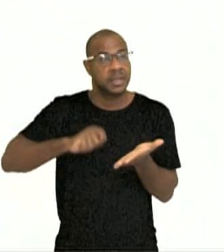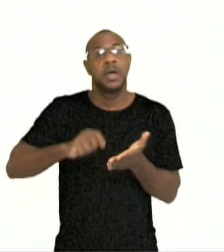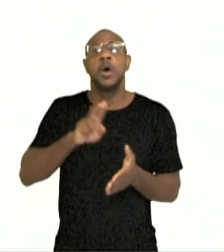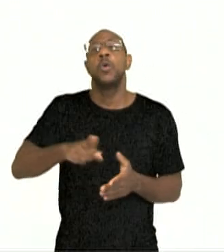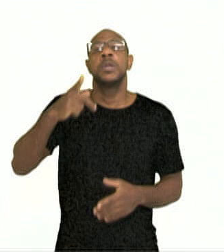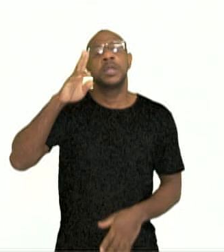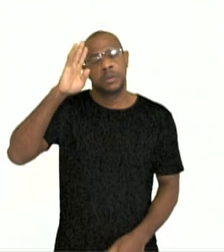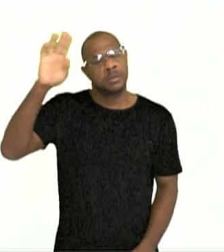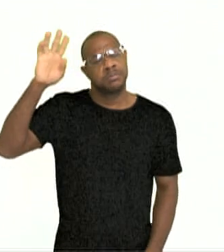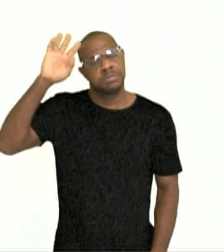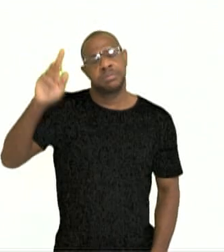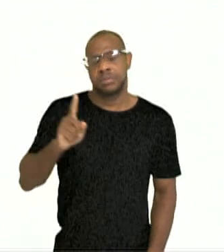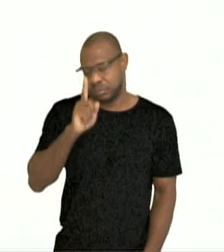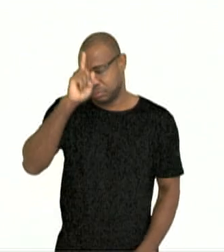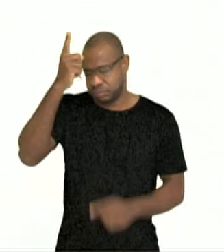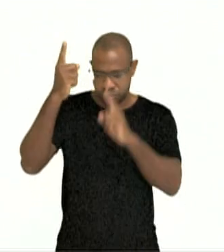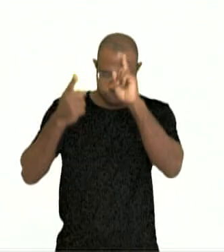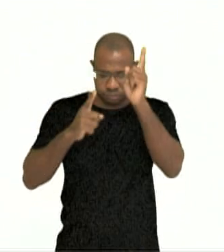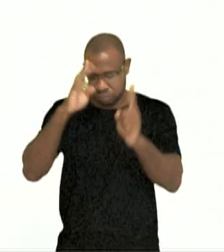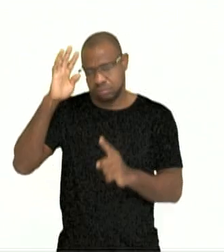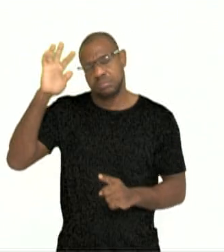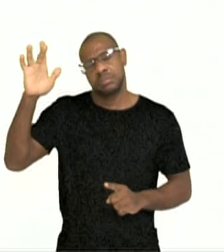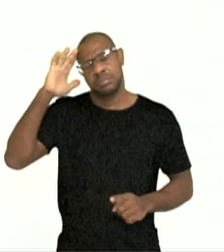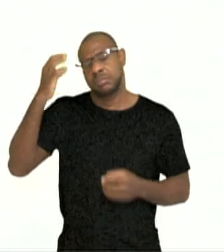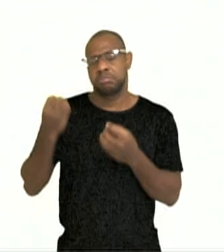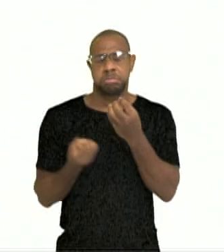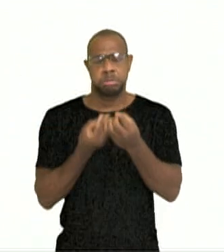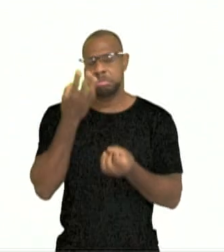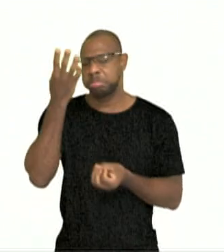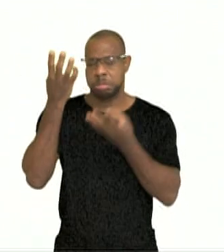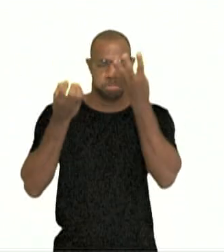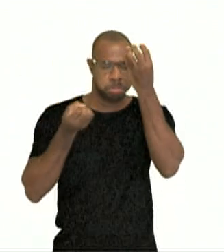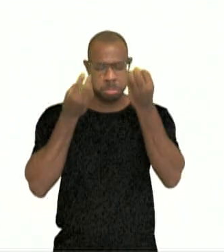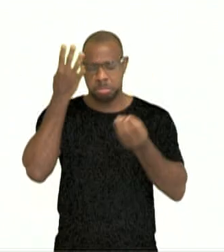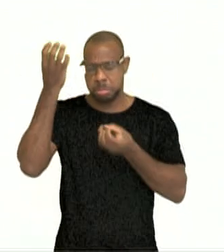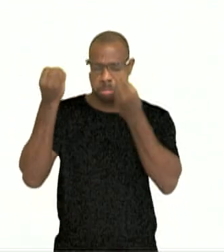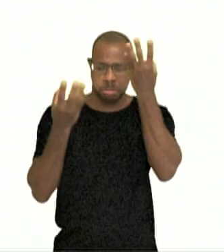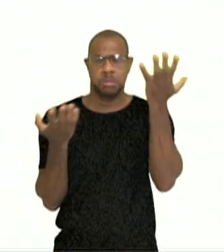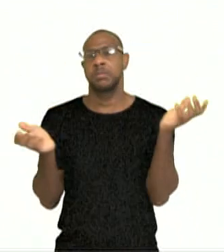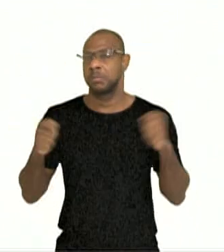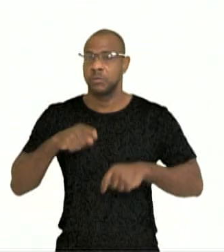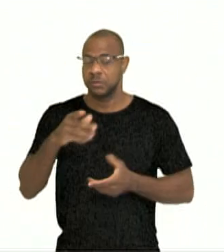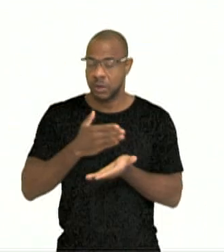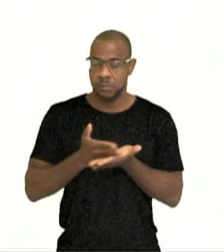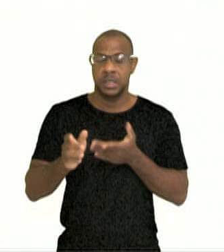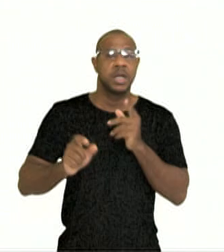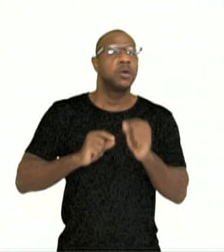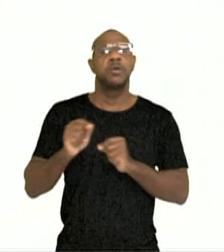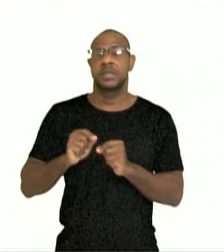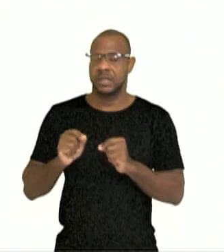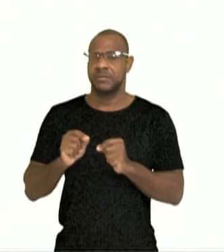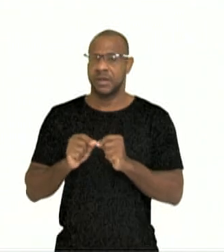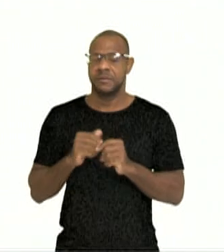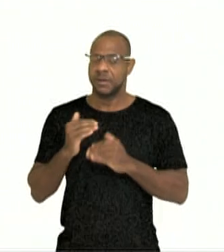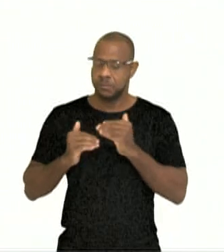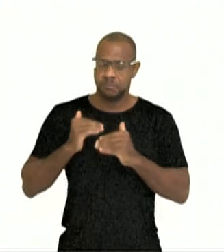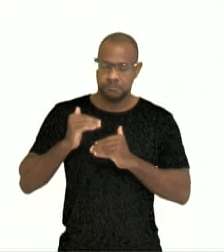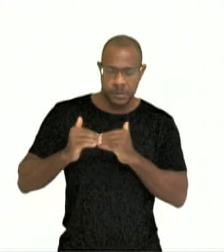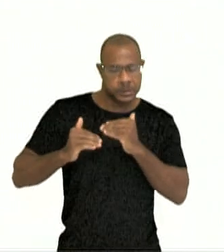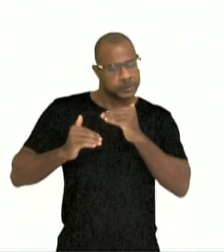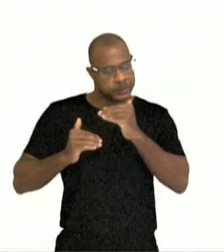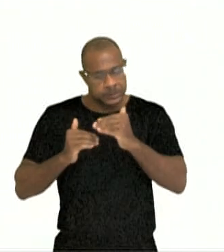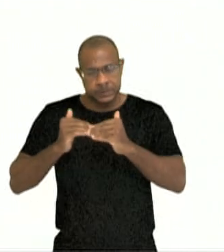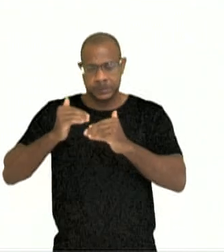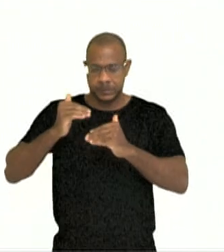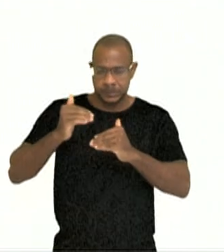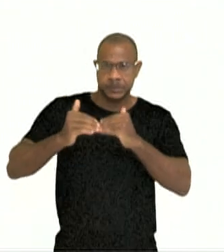sua criatividade, deixe sua imaginação fluir e assim você vai começar a subir os degraus para se